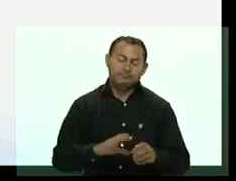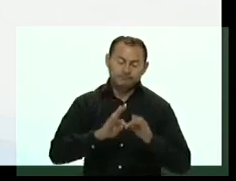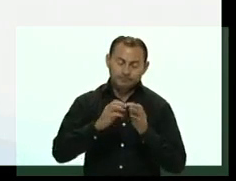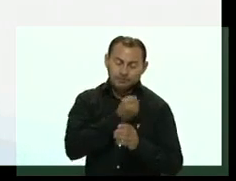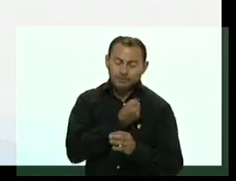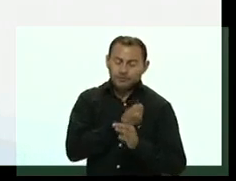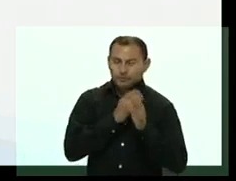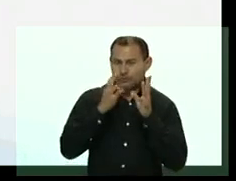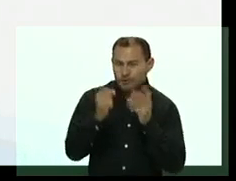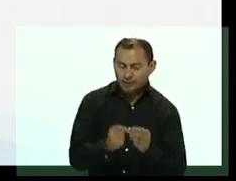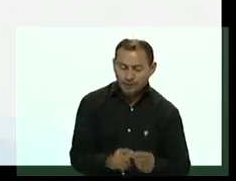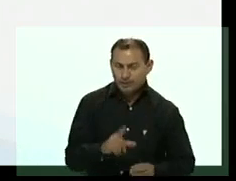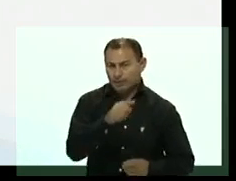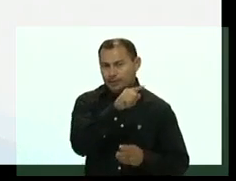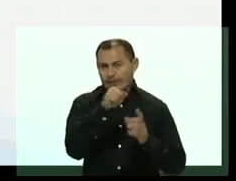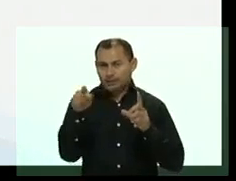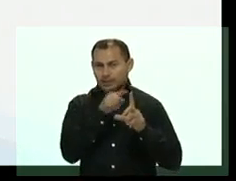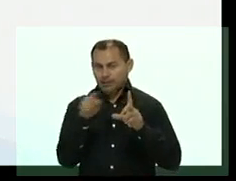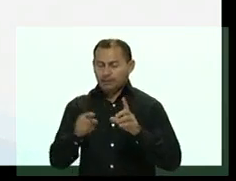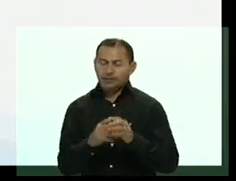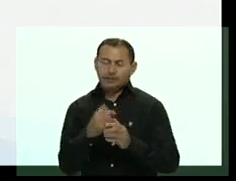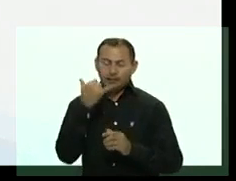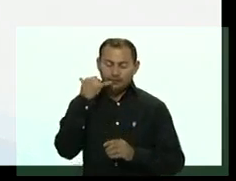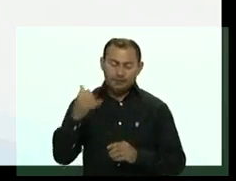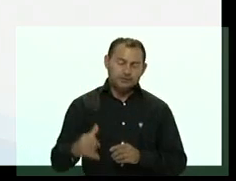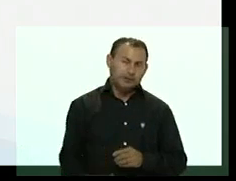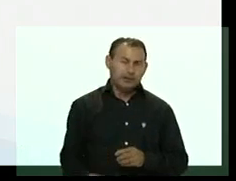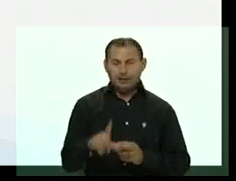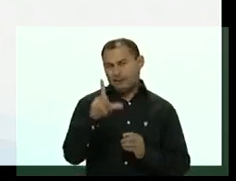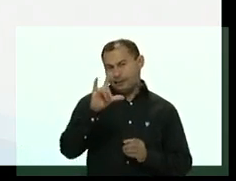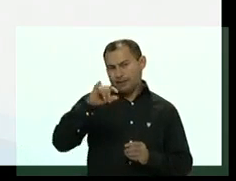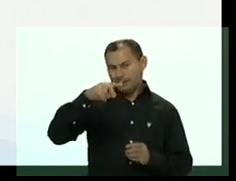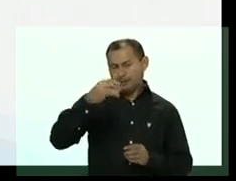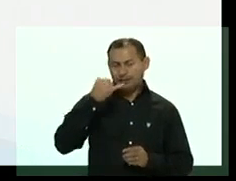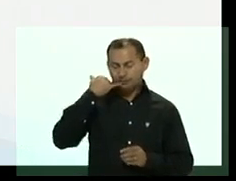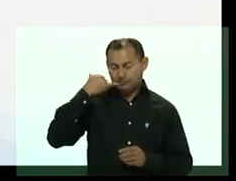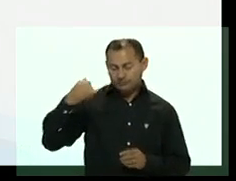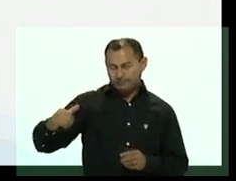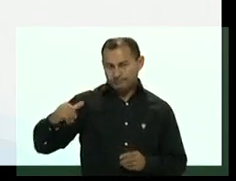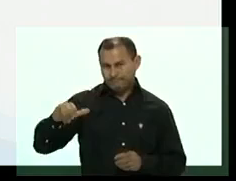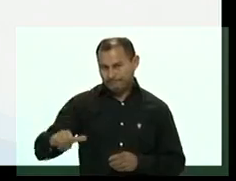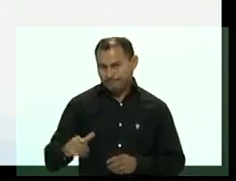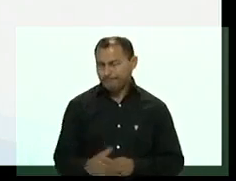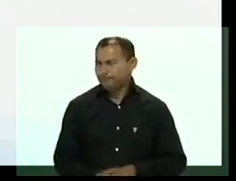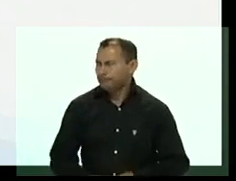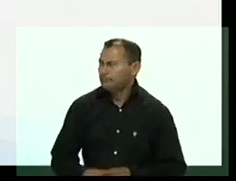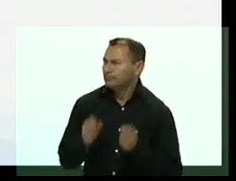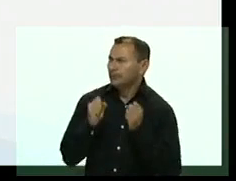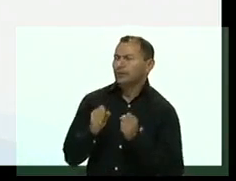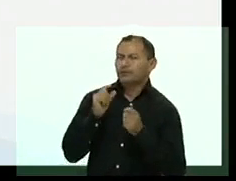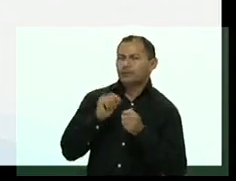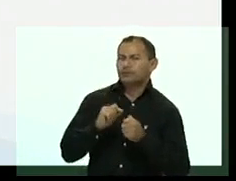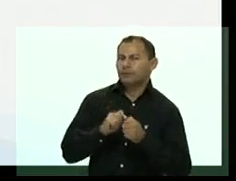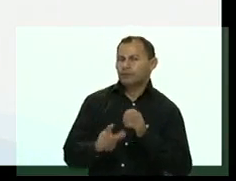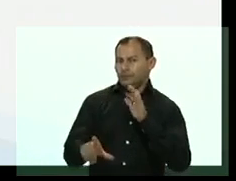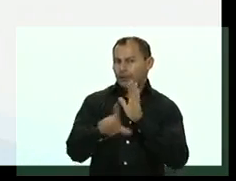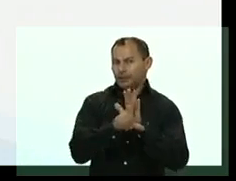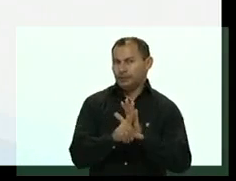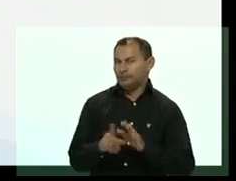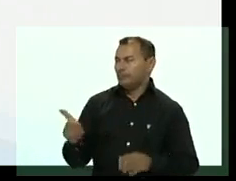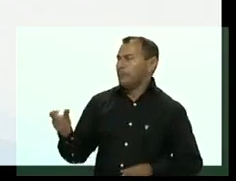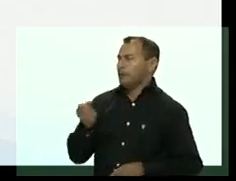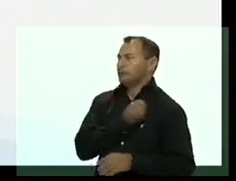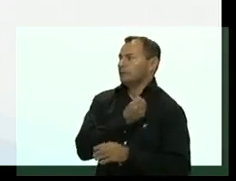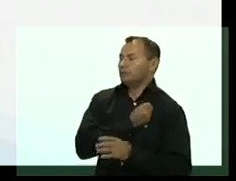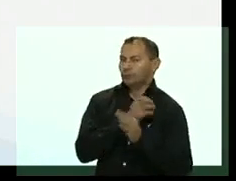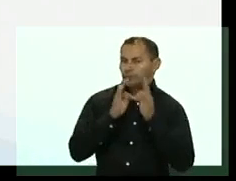total de linhas telefônicas. Feito isso, o que nós podemos ter? Nós temos a seguinte lei. O